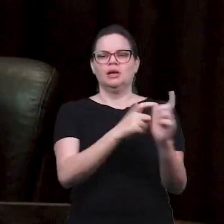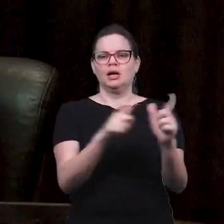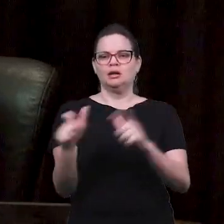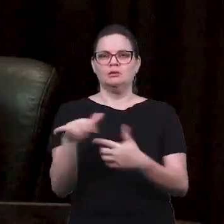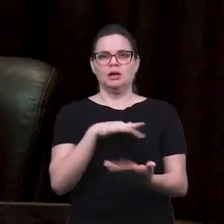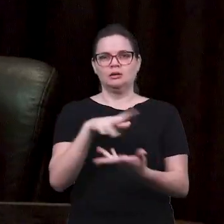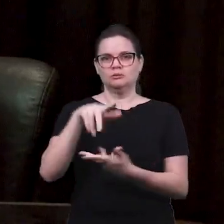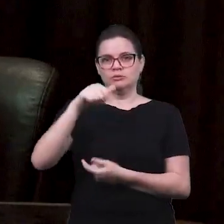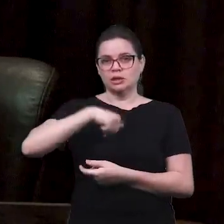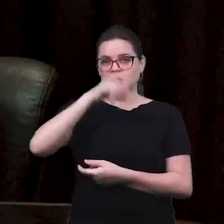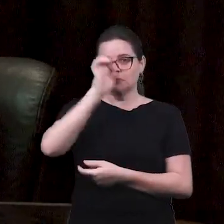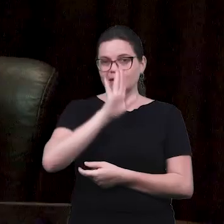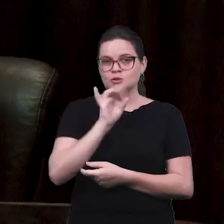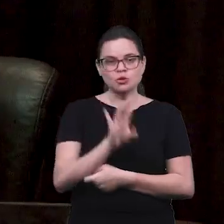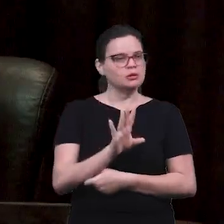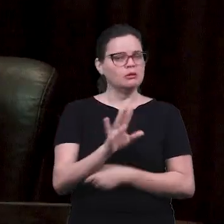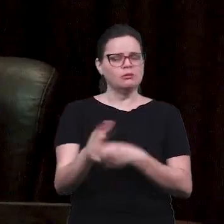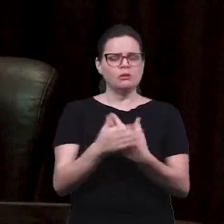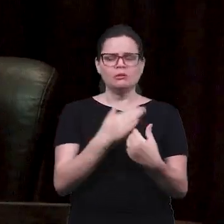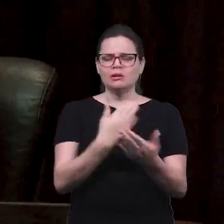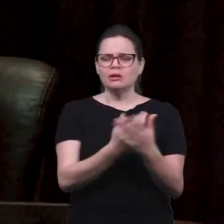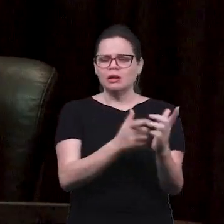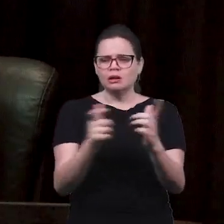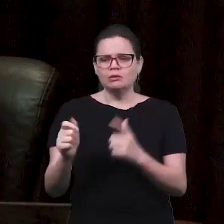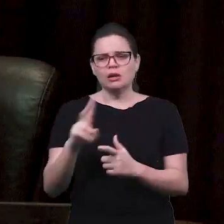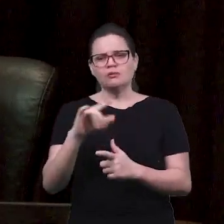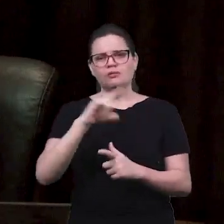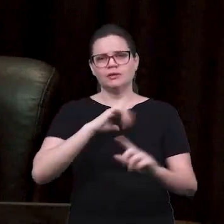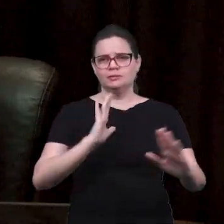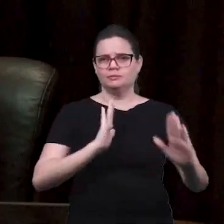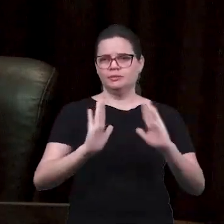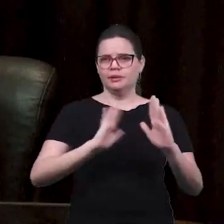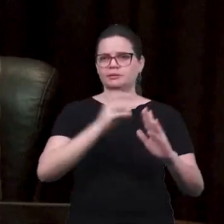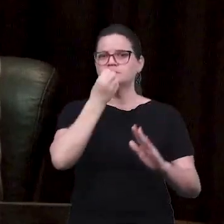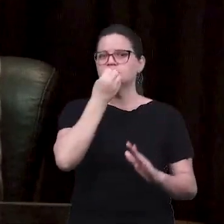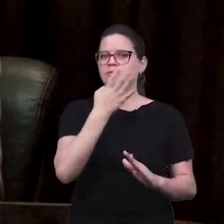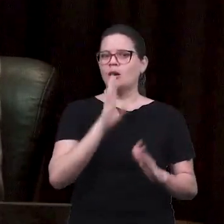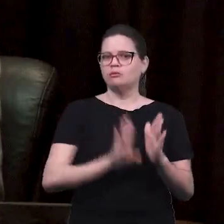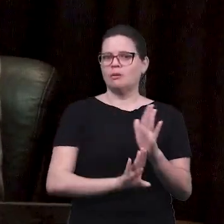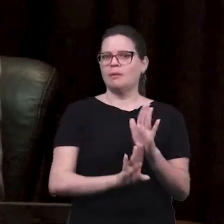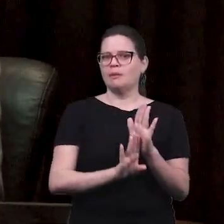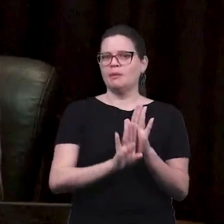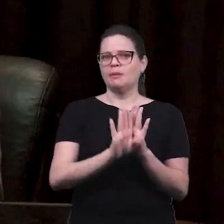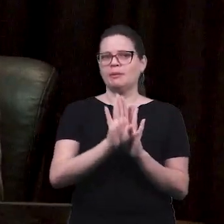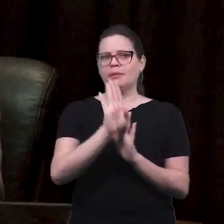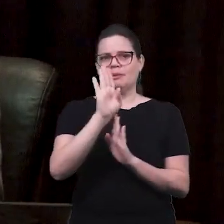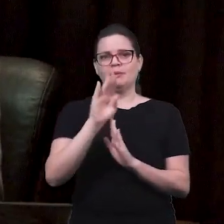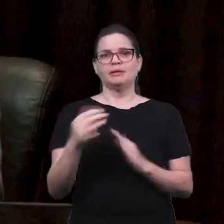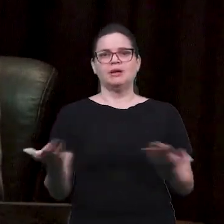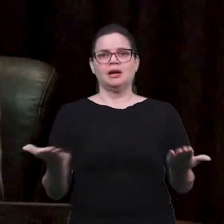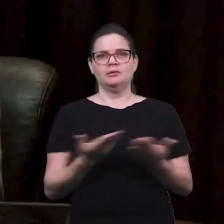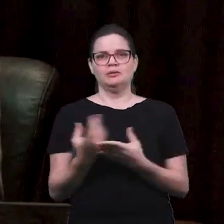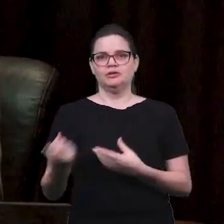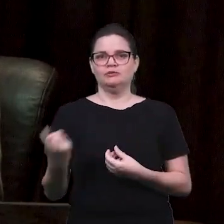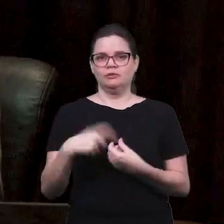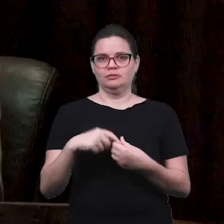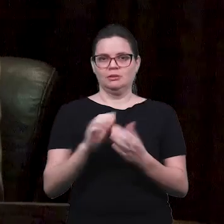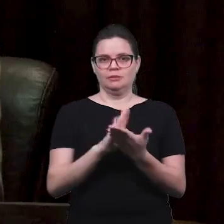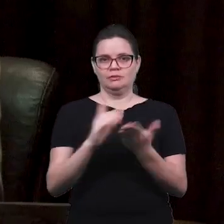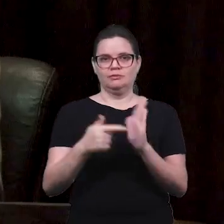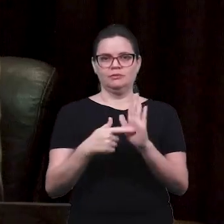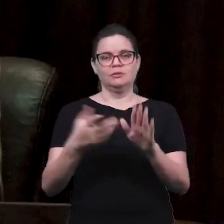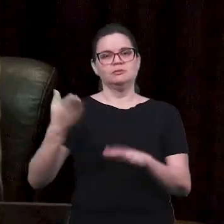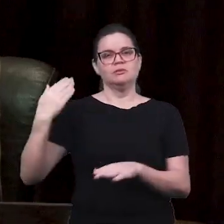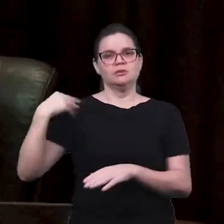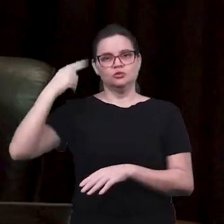no Brasil. Então, vai ter tempos de, como diz lá agora nós vamos voltar a palavra aqui. Lá na época